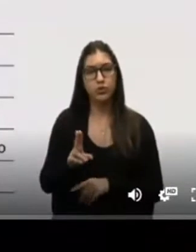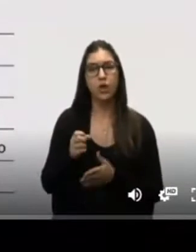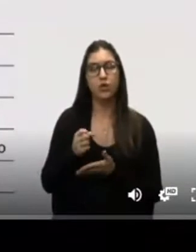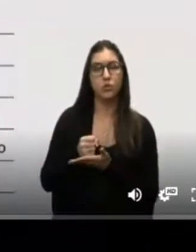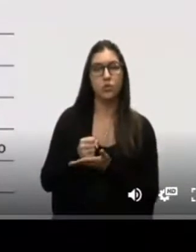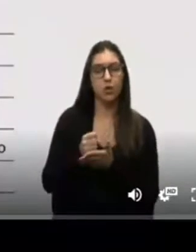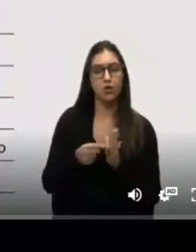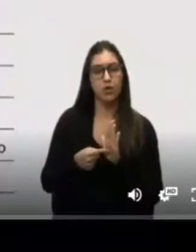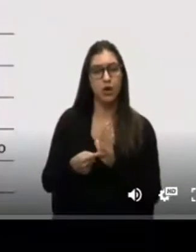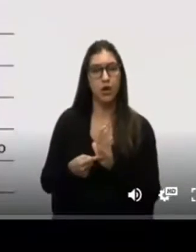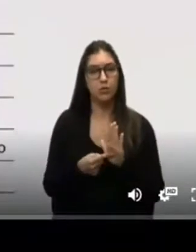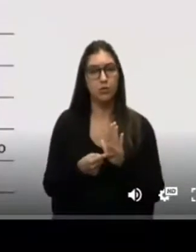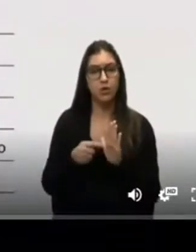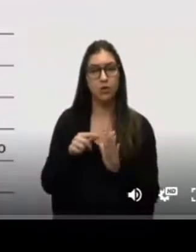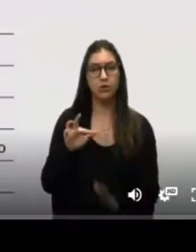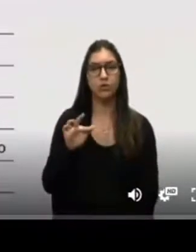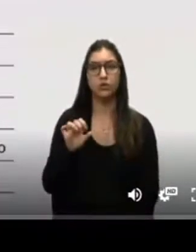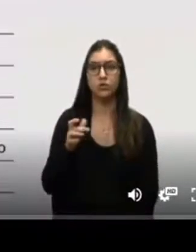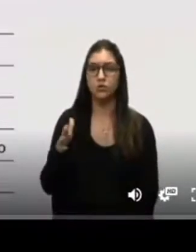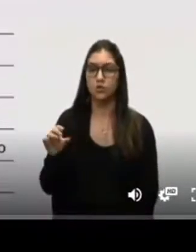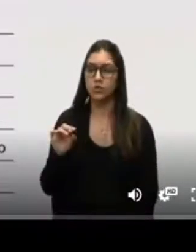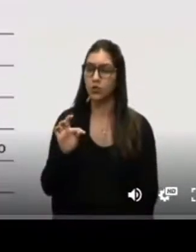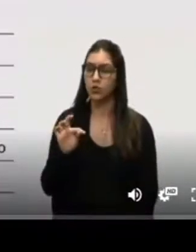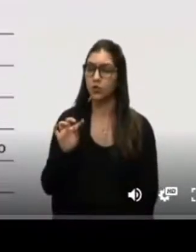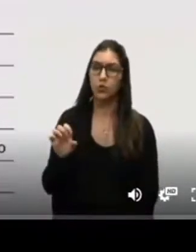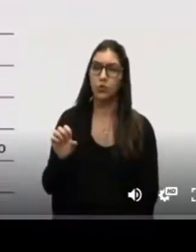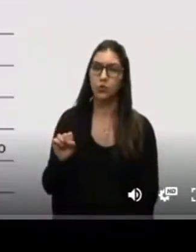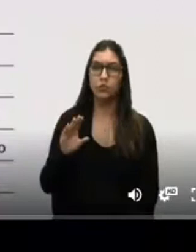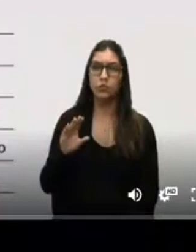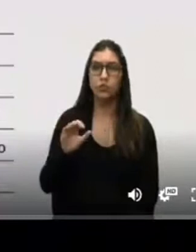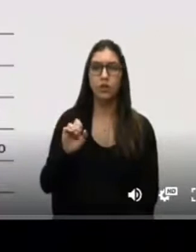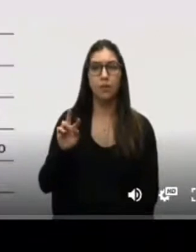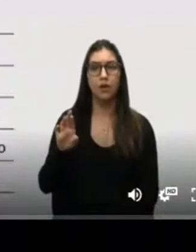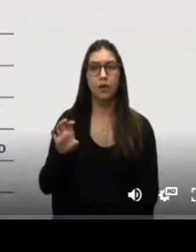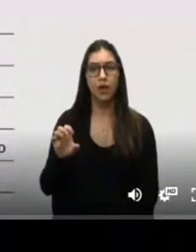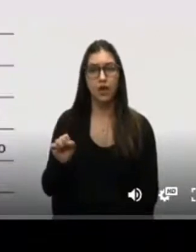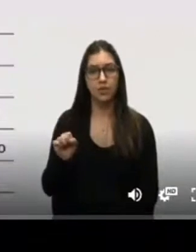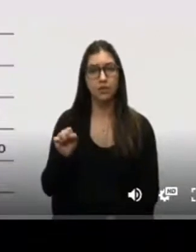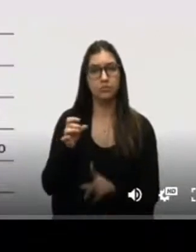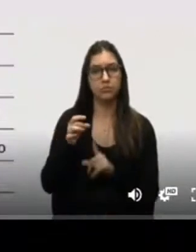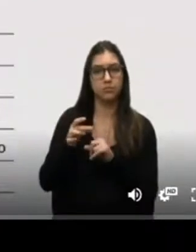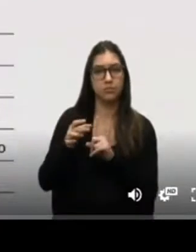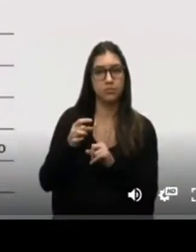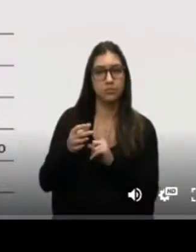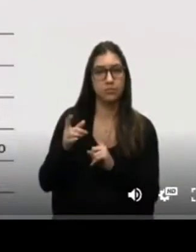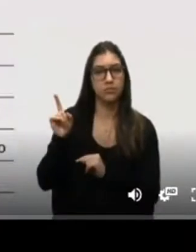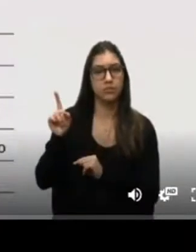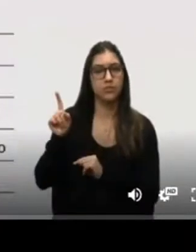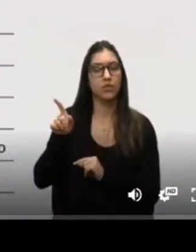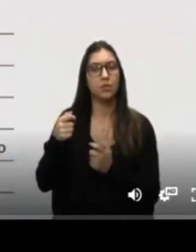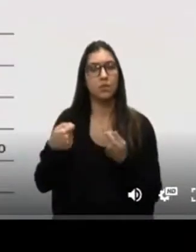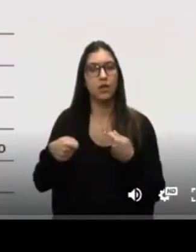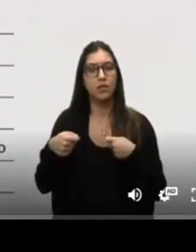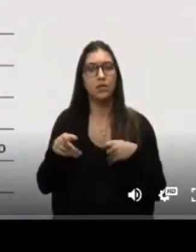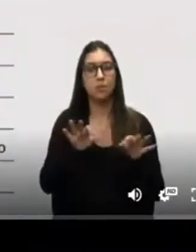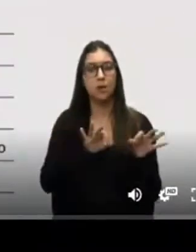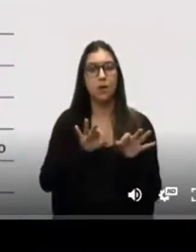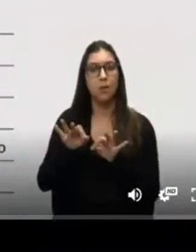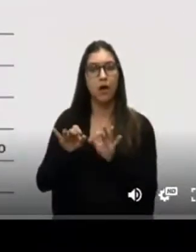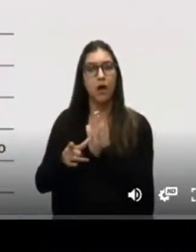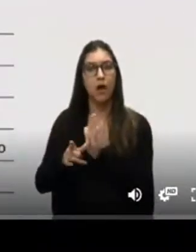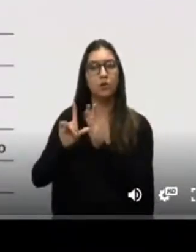suporte de amostra para determinação do ponto de fusão, tubos capilares de vidro. Esses tubos capilares eles precisam de um preparo